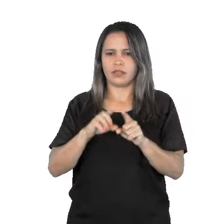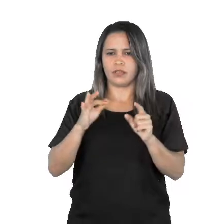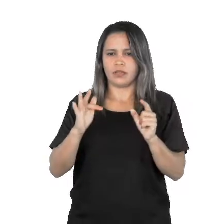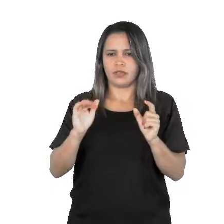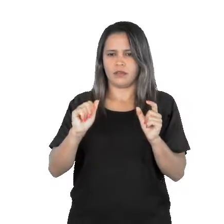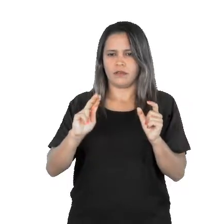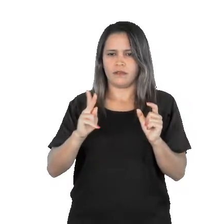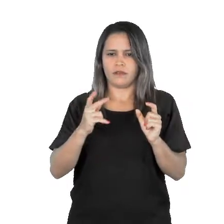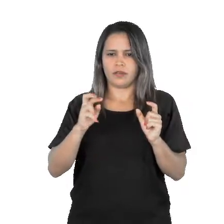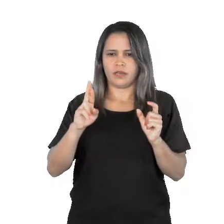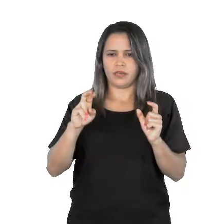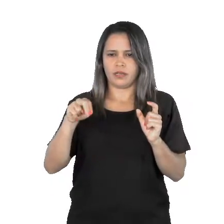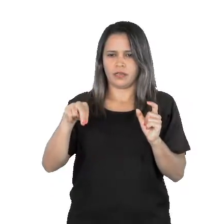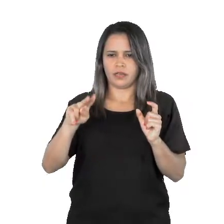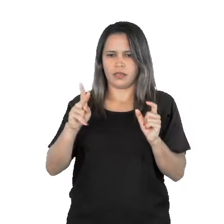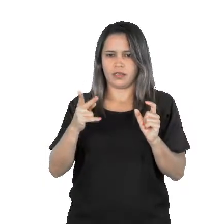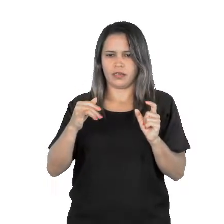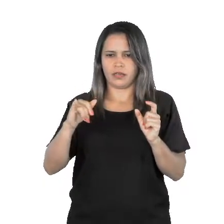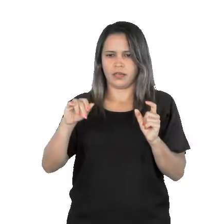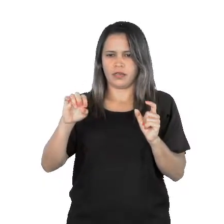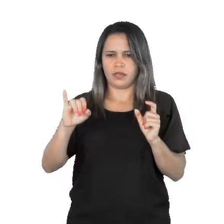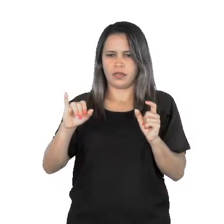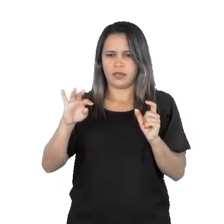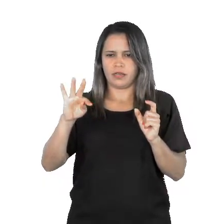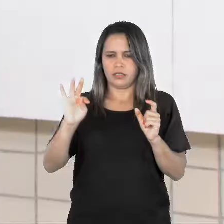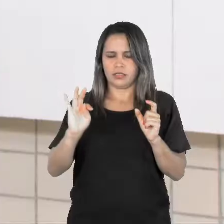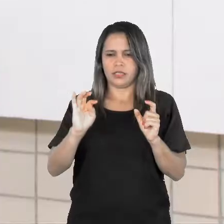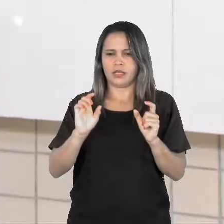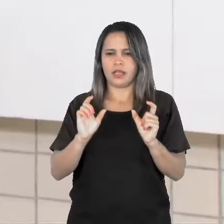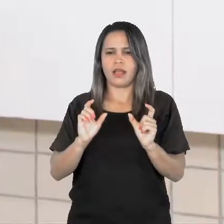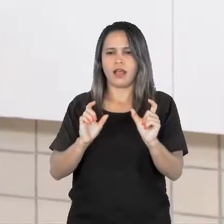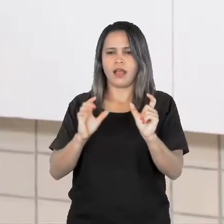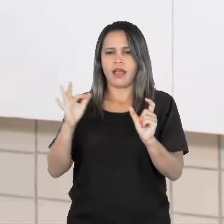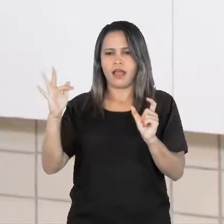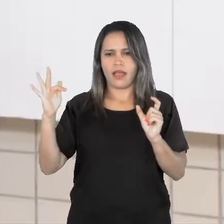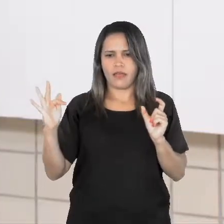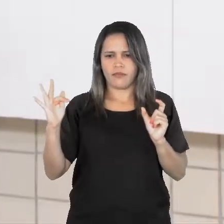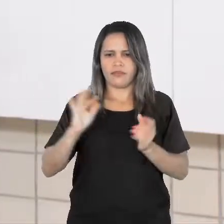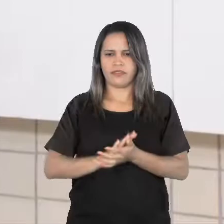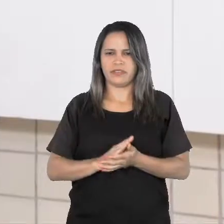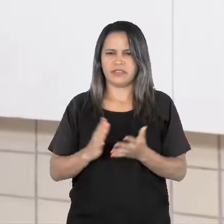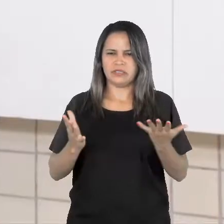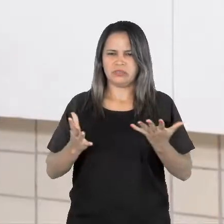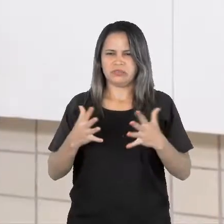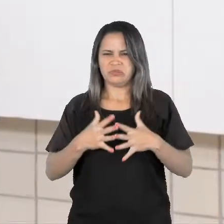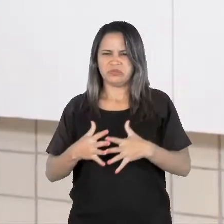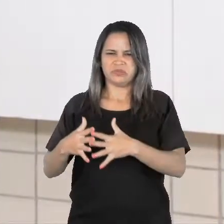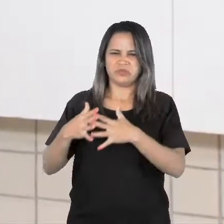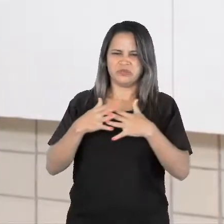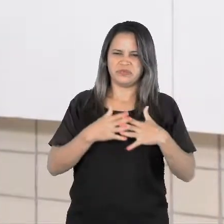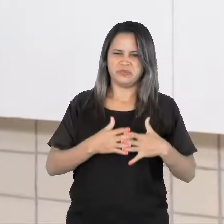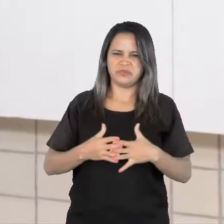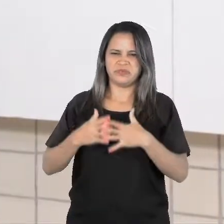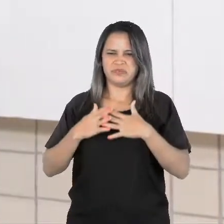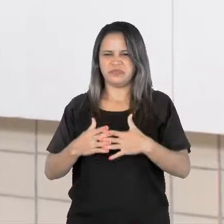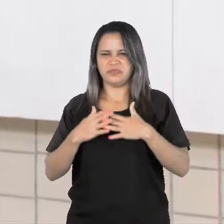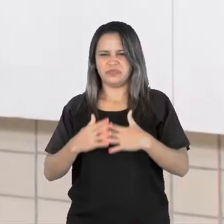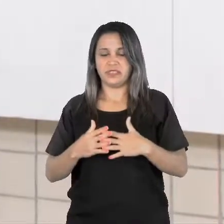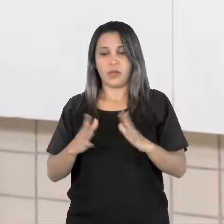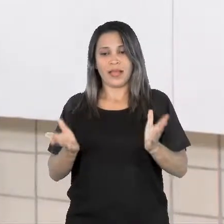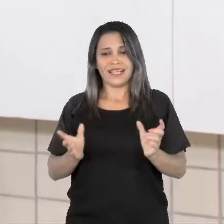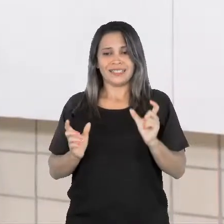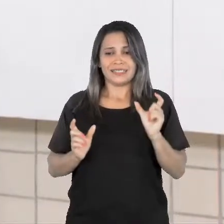Fahrenheit, representada pela letra F. Ficou assim um pouco confuso, né? Mas esses